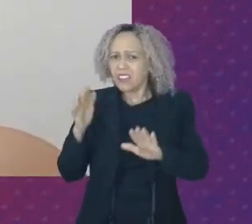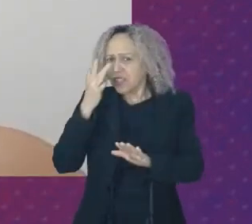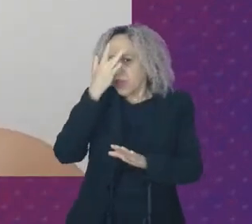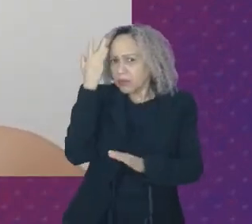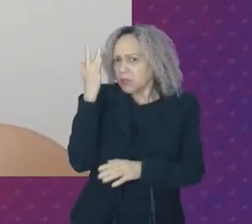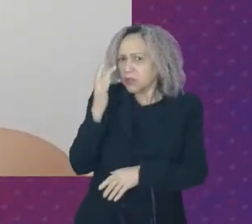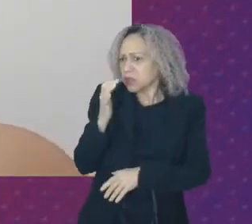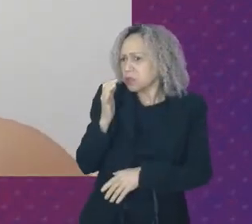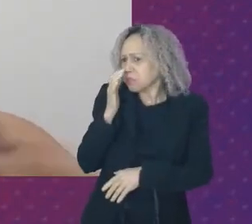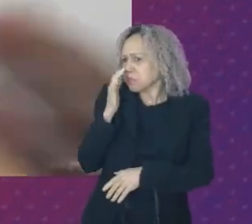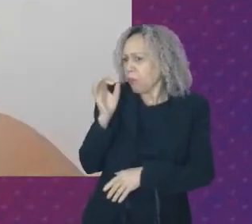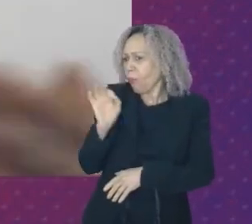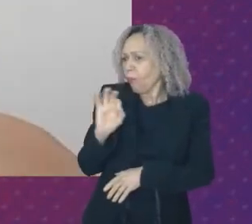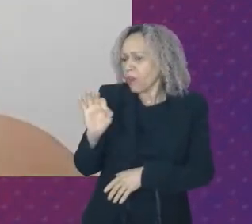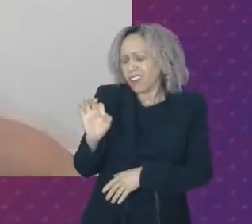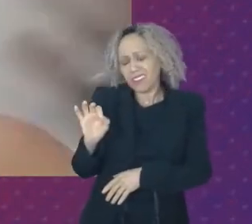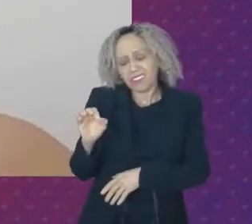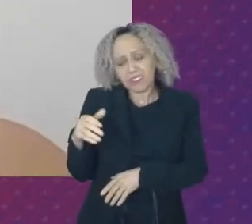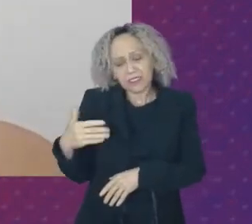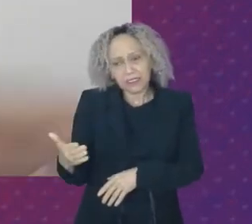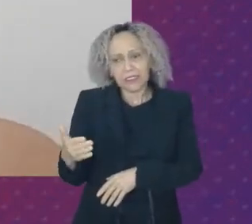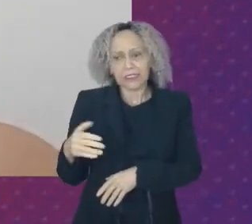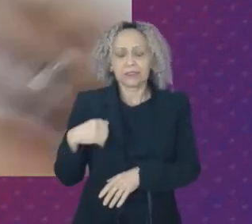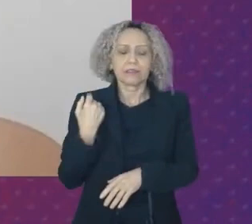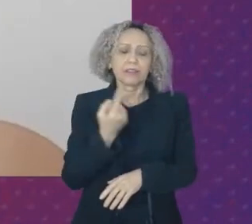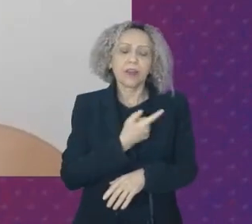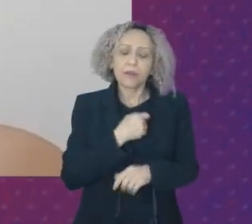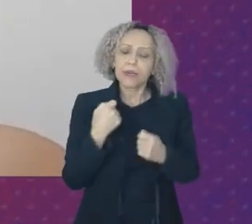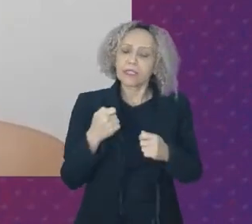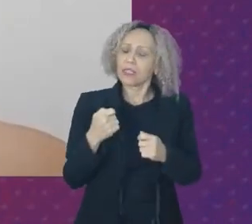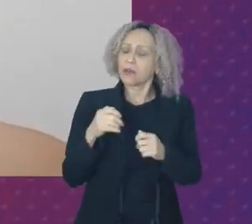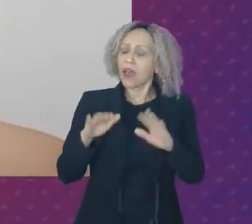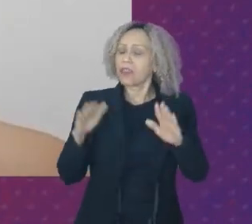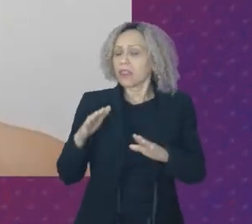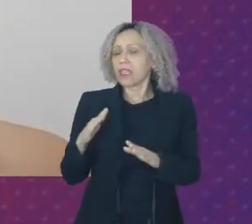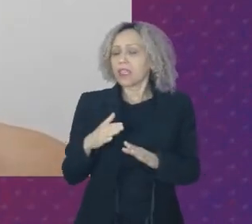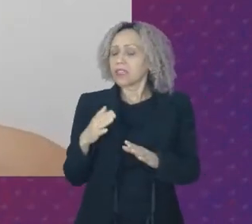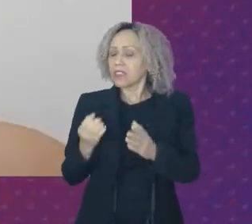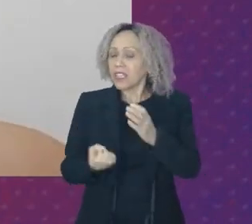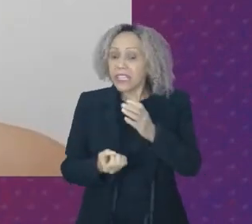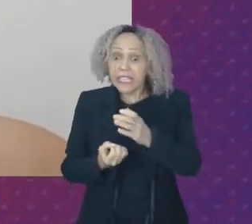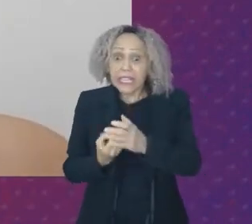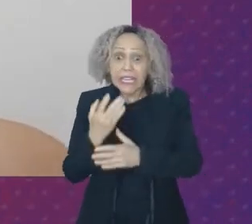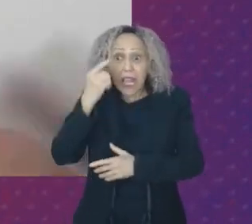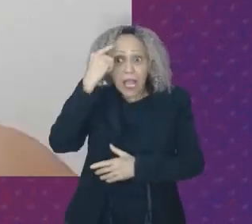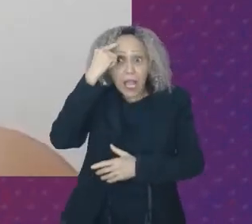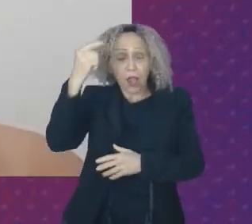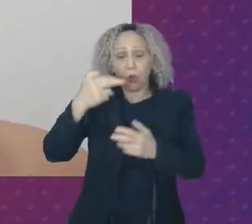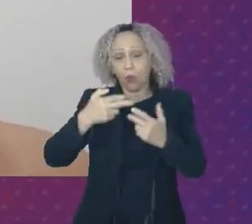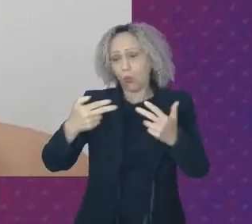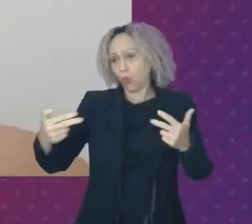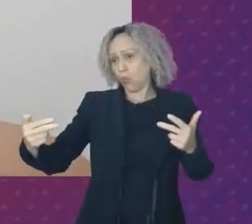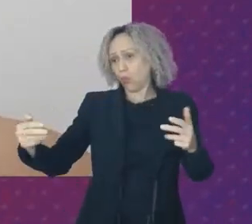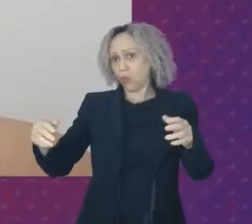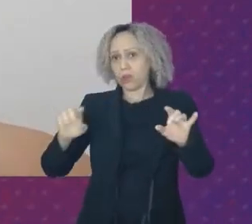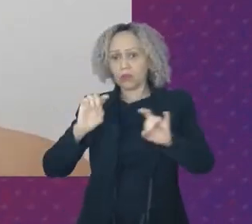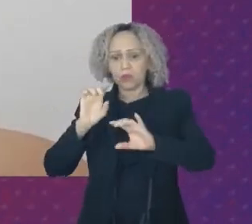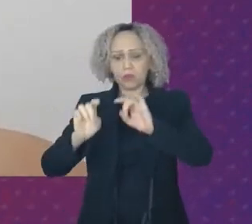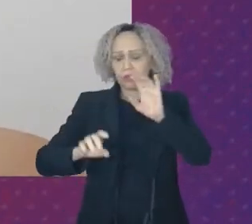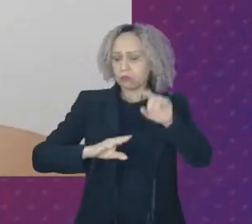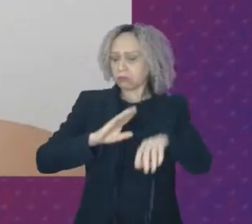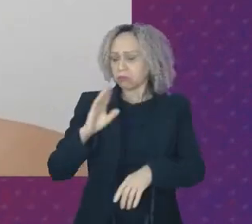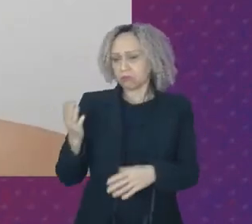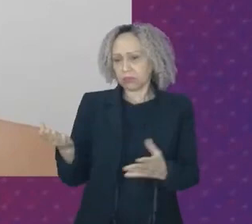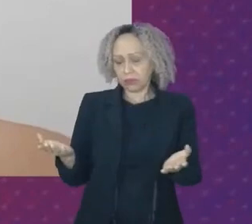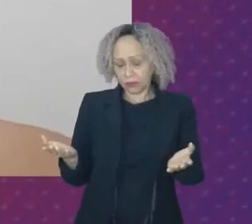esse arquétipo, comumente ele é utilizado em conjunto com outros, né? Como eu falei, a gente pode utilizar